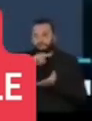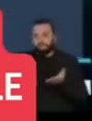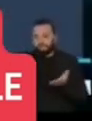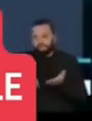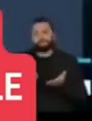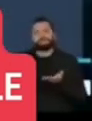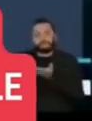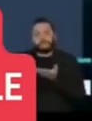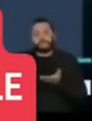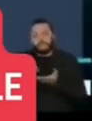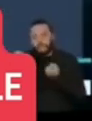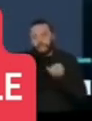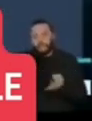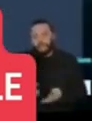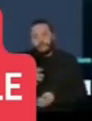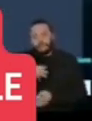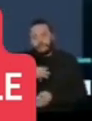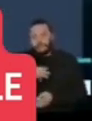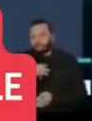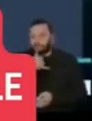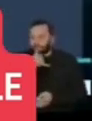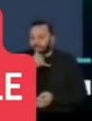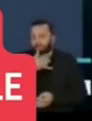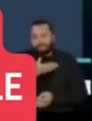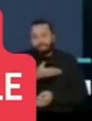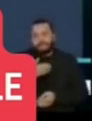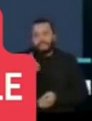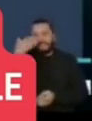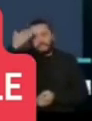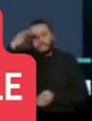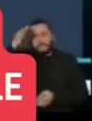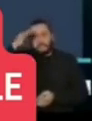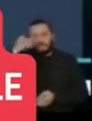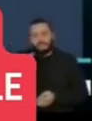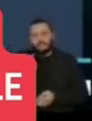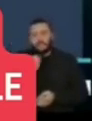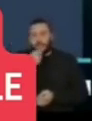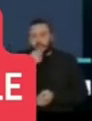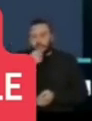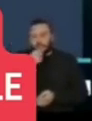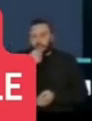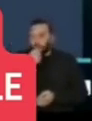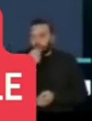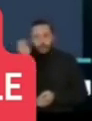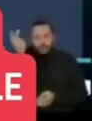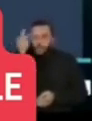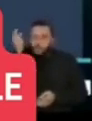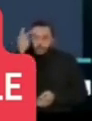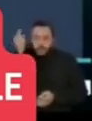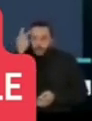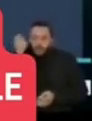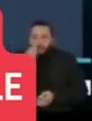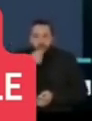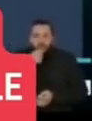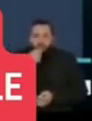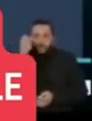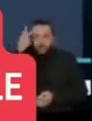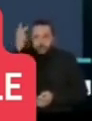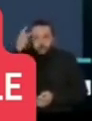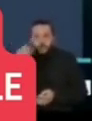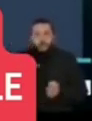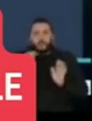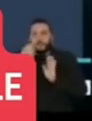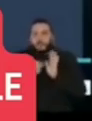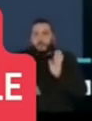o ministro diz que lamenta profundamente a interpretação sobre seu áudio despretensioso e que o texto teria sido